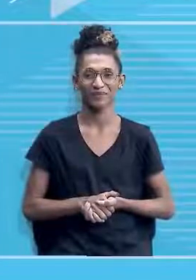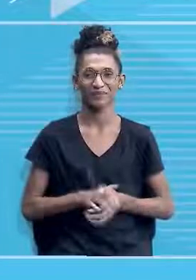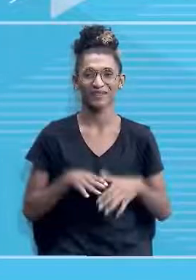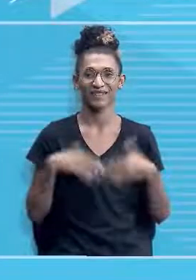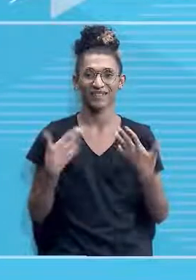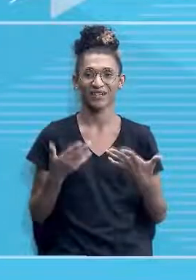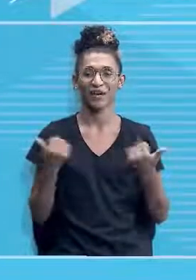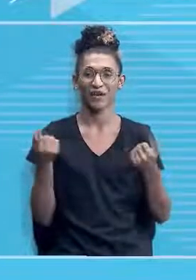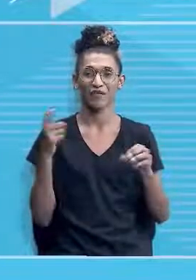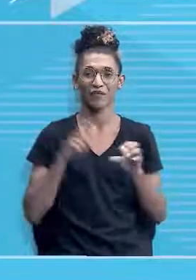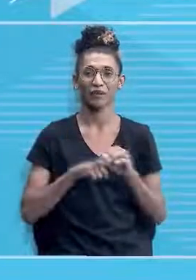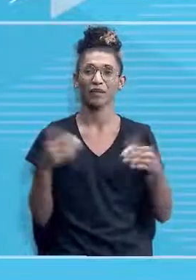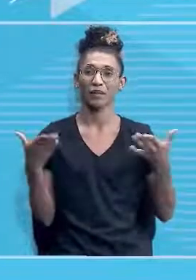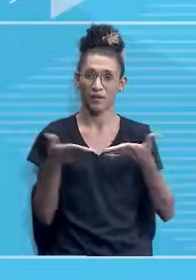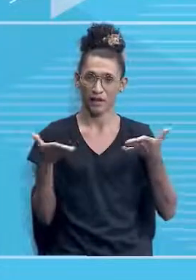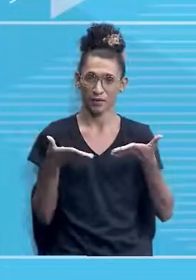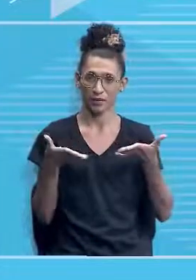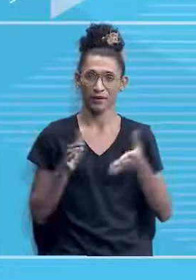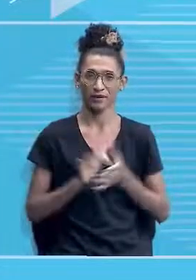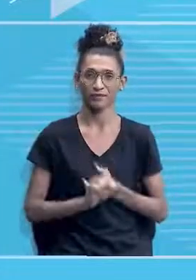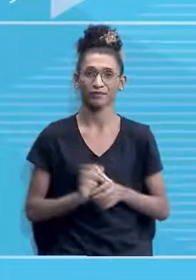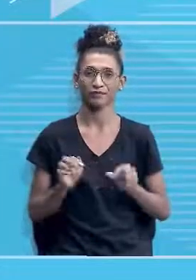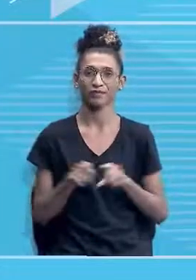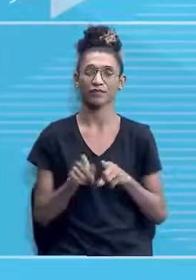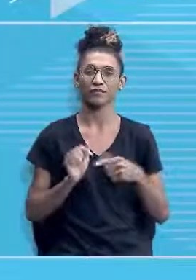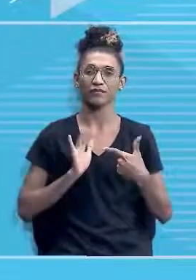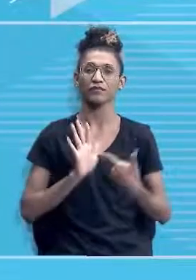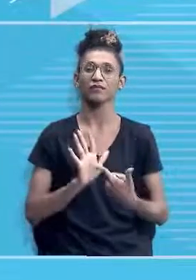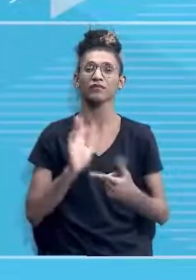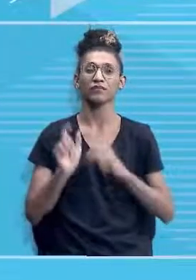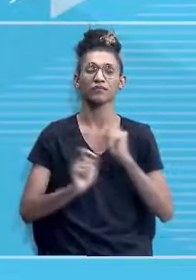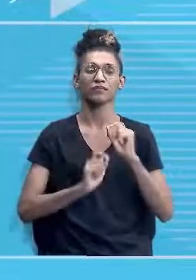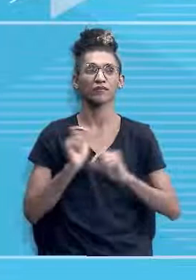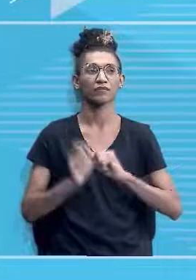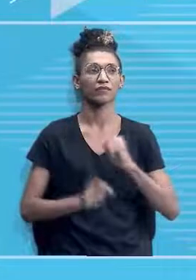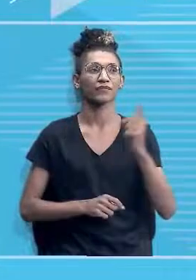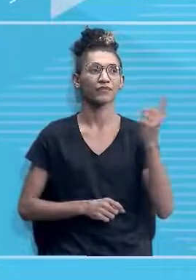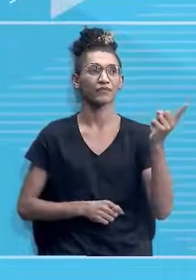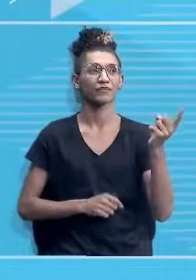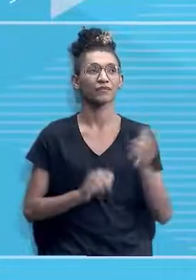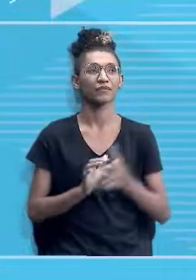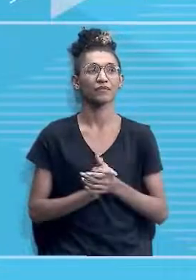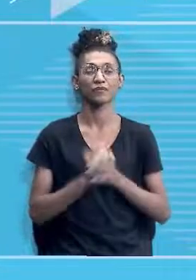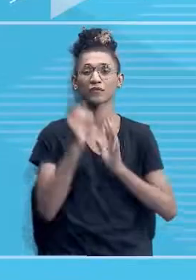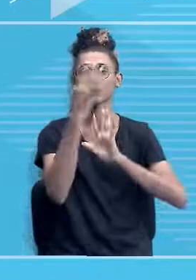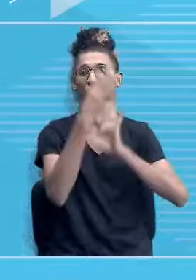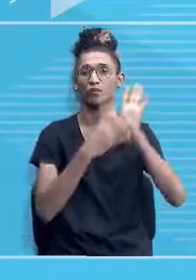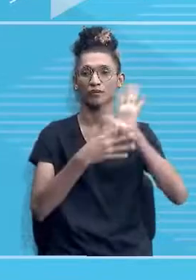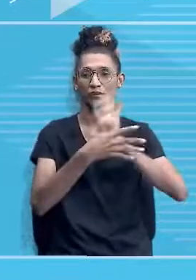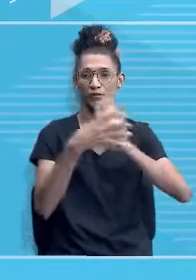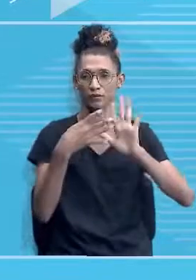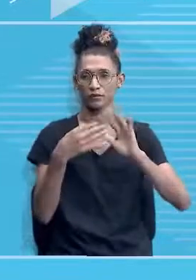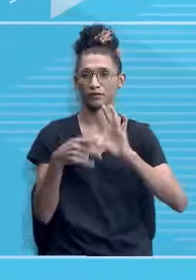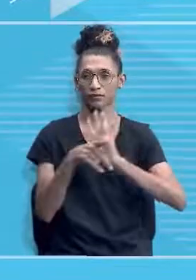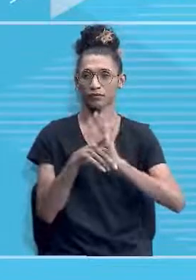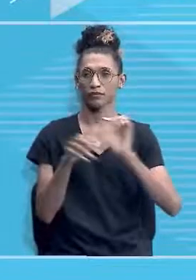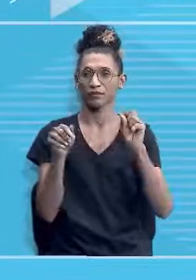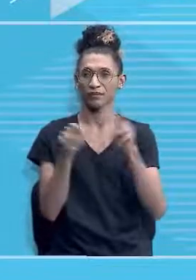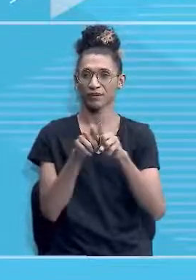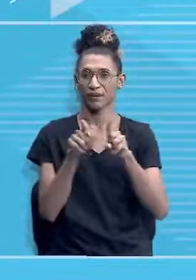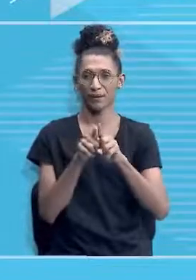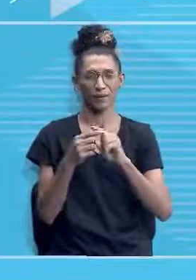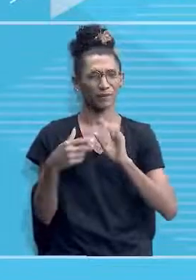ok voltamos né E vamos mostrar mais um uma tabela para vocês também